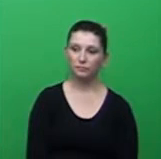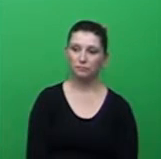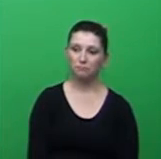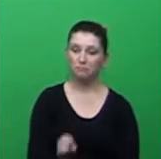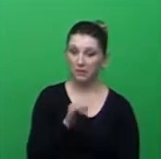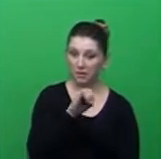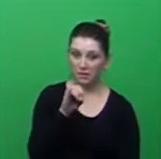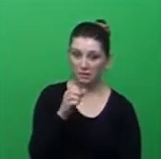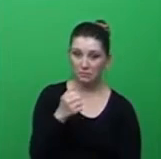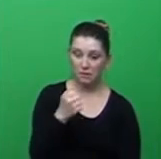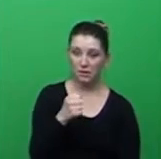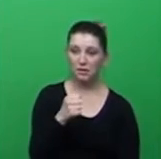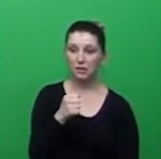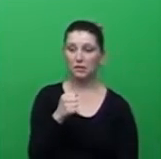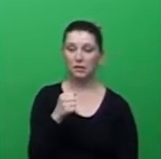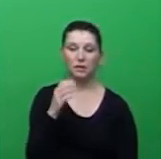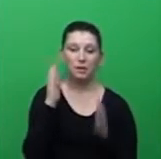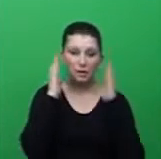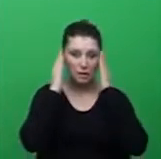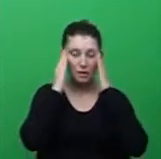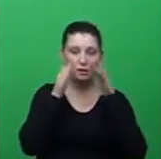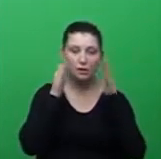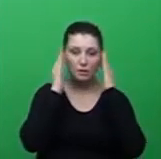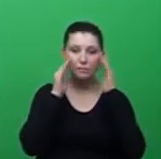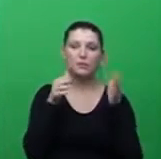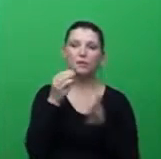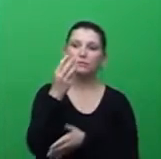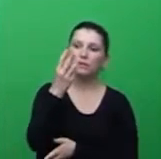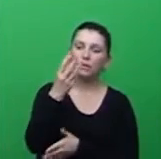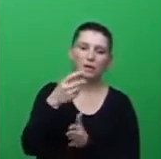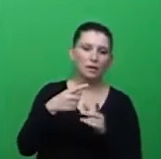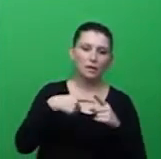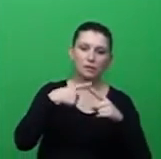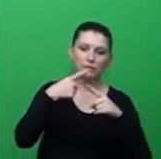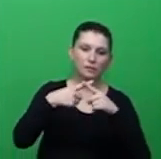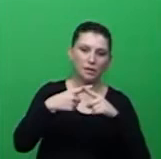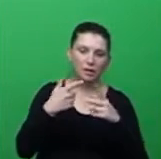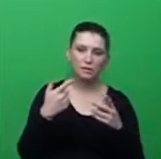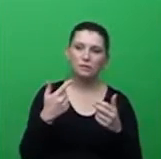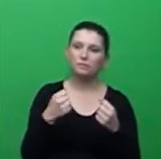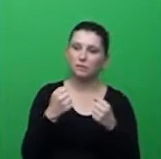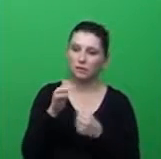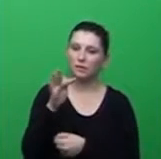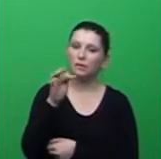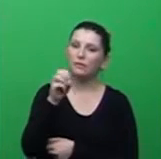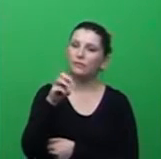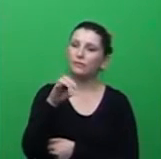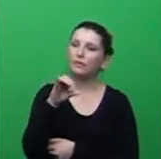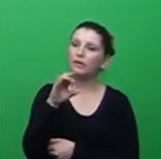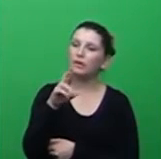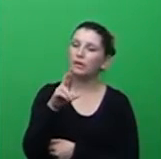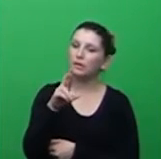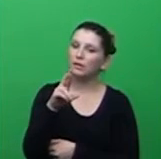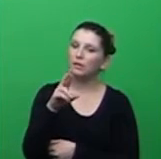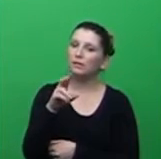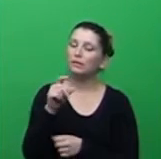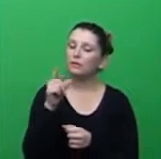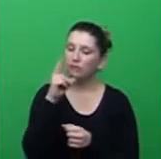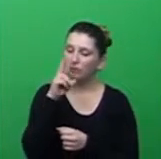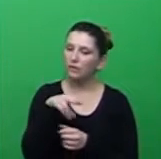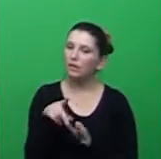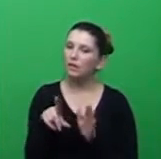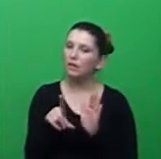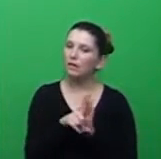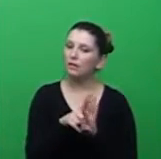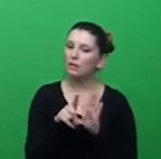passar 3 vezes por semana e passa só 2 vezes, cabe a FANCRI realmente penalizar e fazer com que a empresa